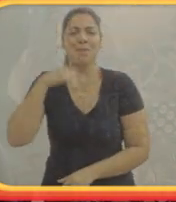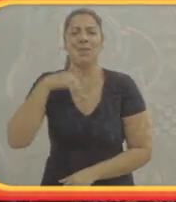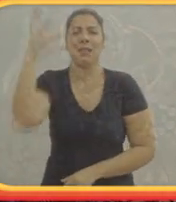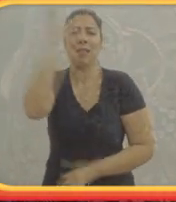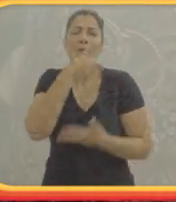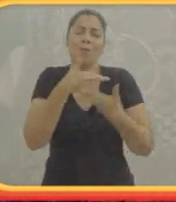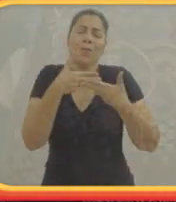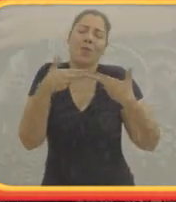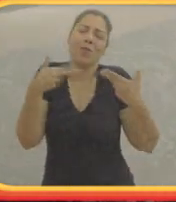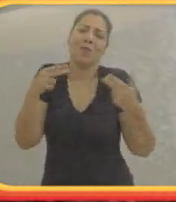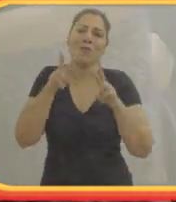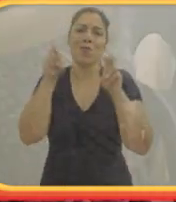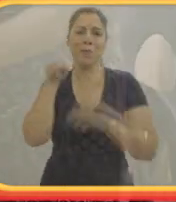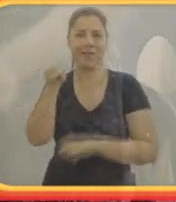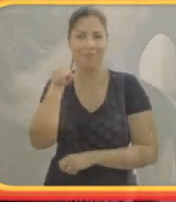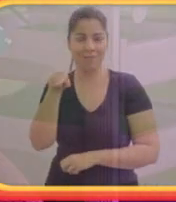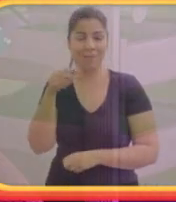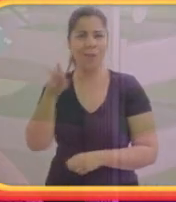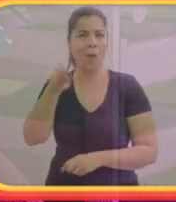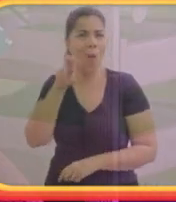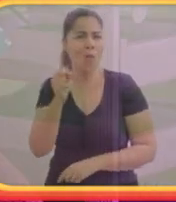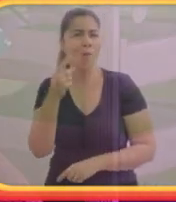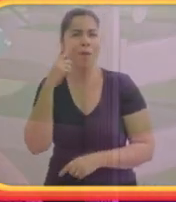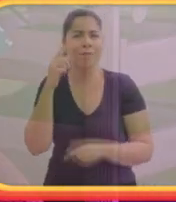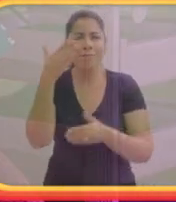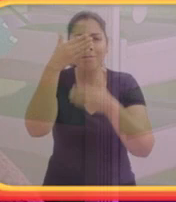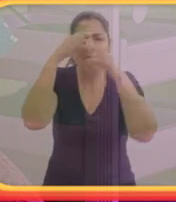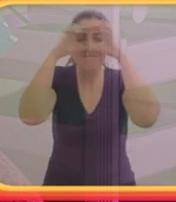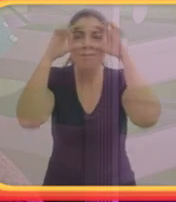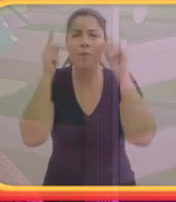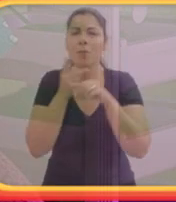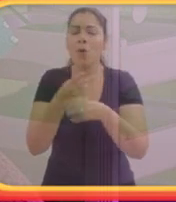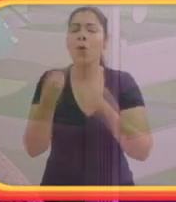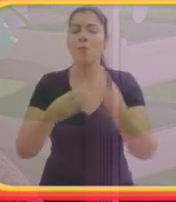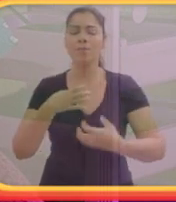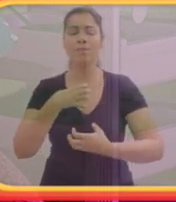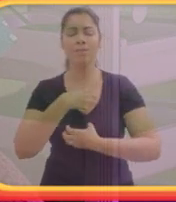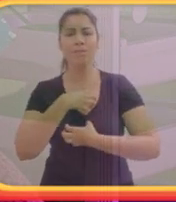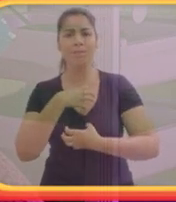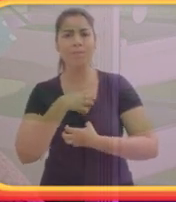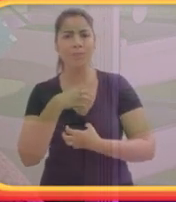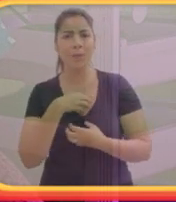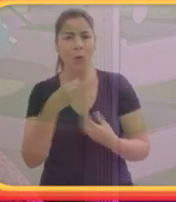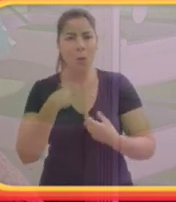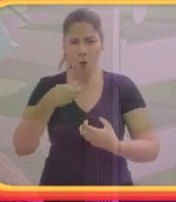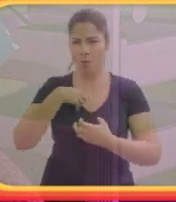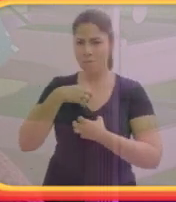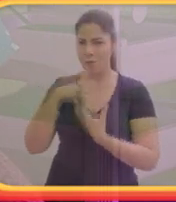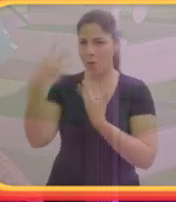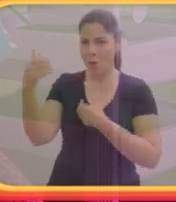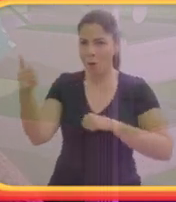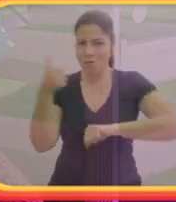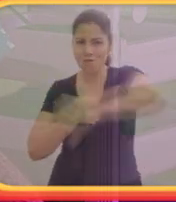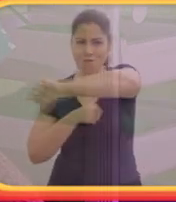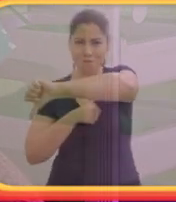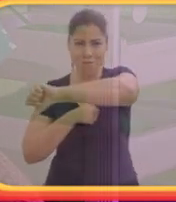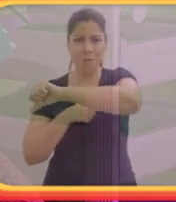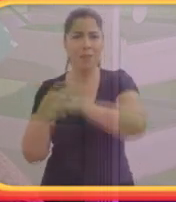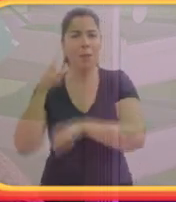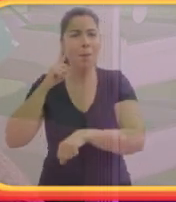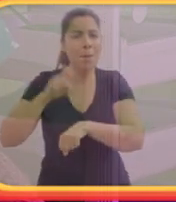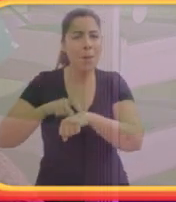inclusive eu aprendi muito com ele. Ele usou uma venda e para procurar se sentir como eu me